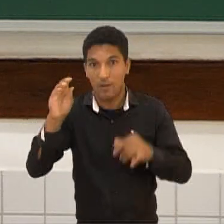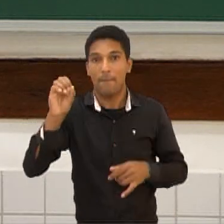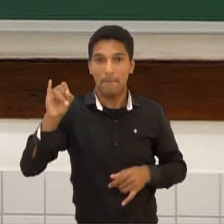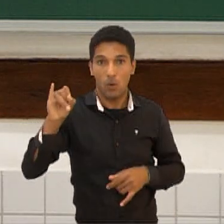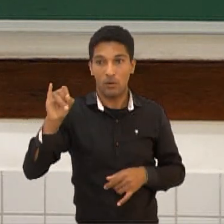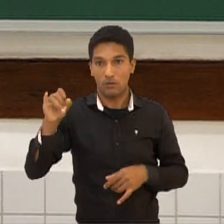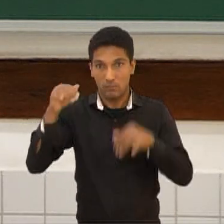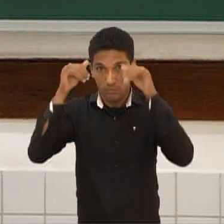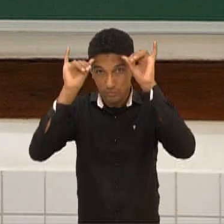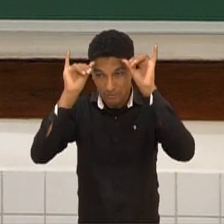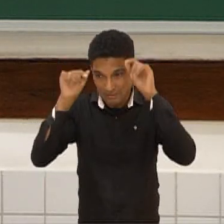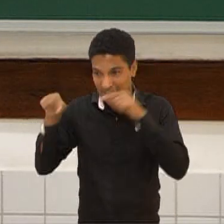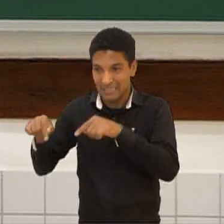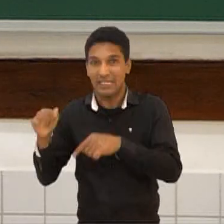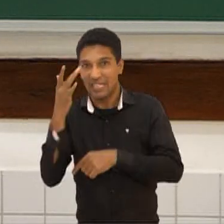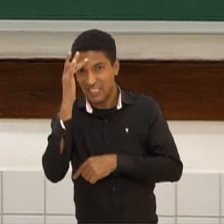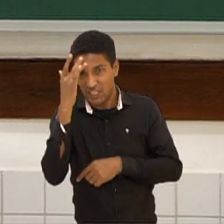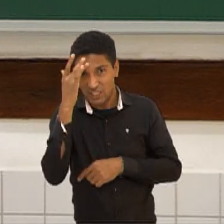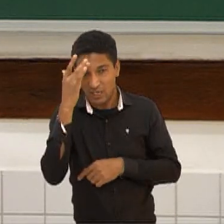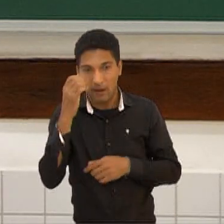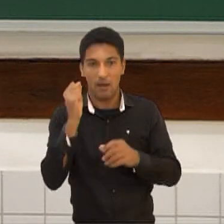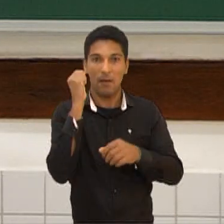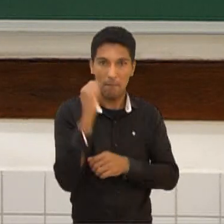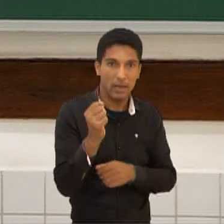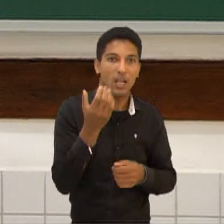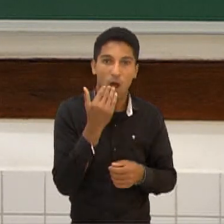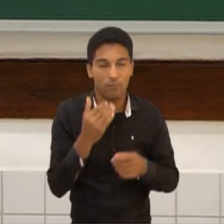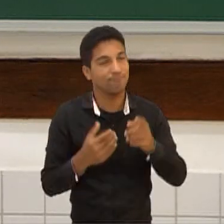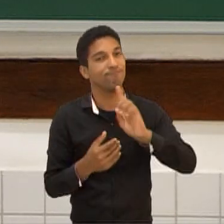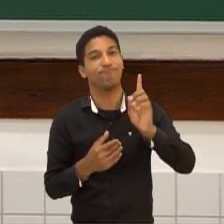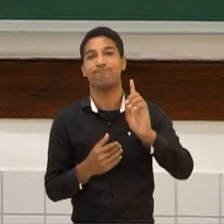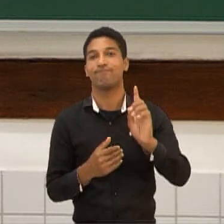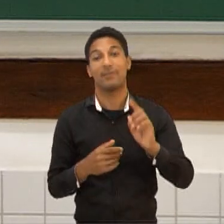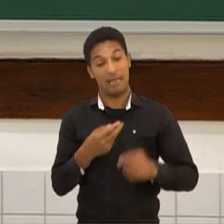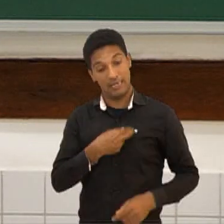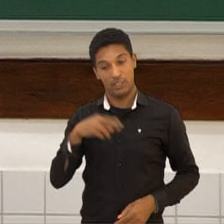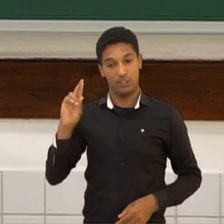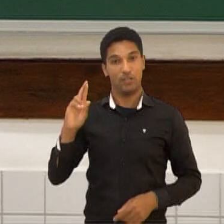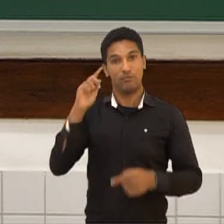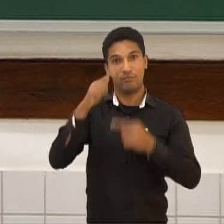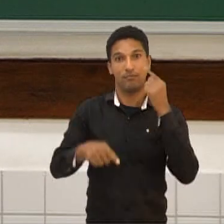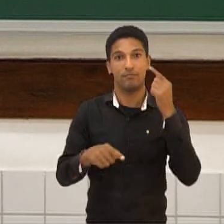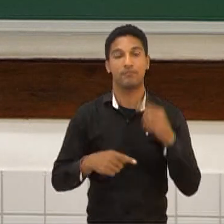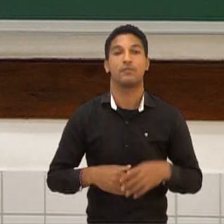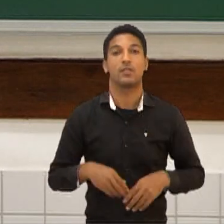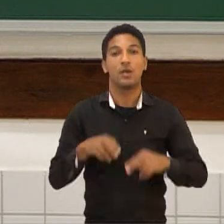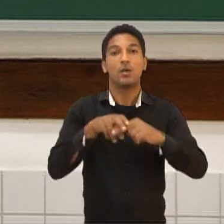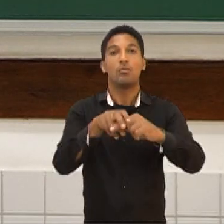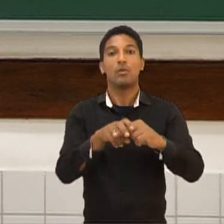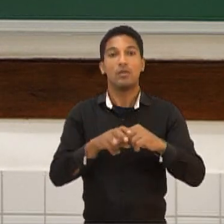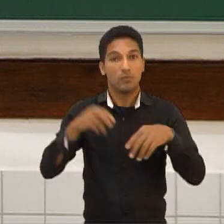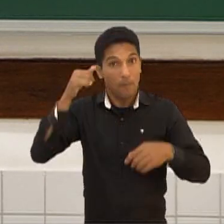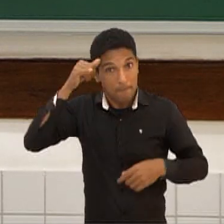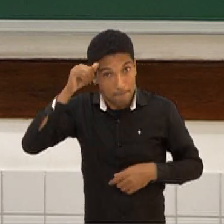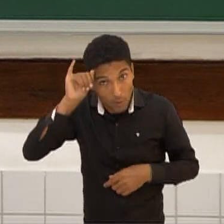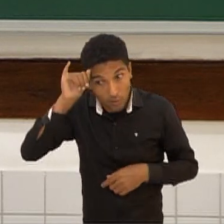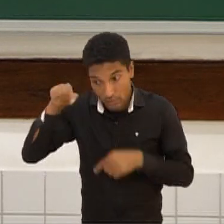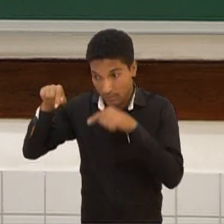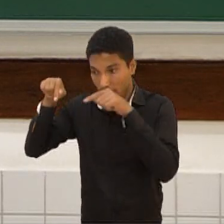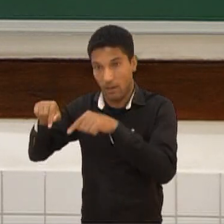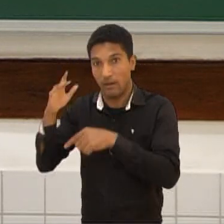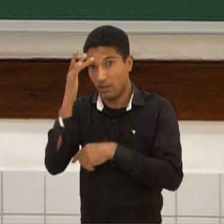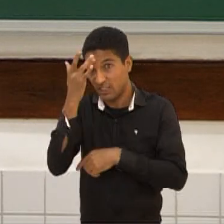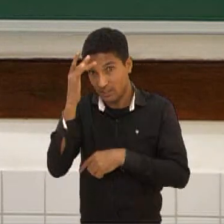sagrados. Eles não se alimentam da carne bovina. E é um animal sagrado que transita pelo